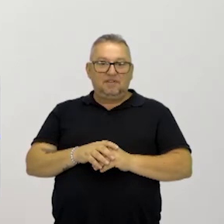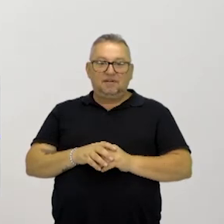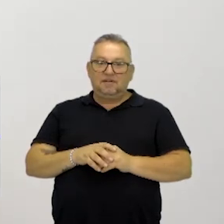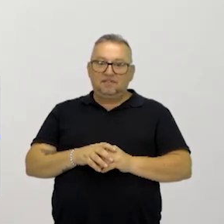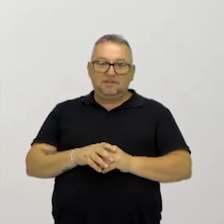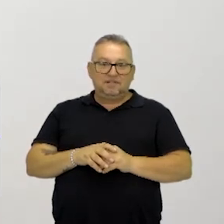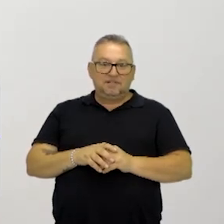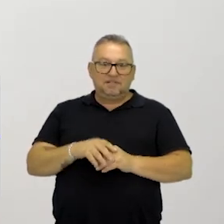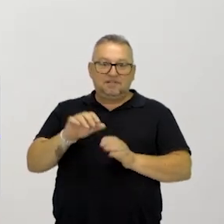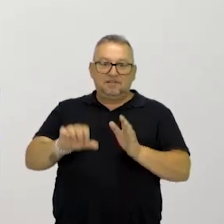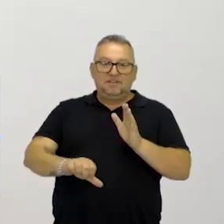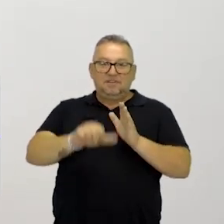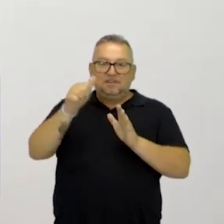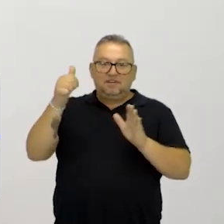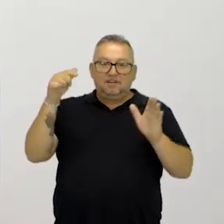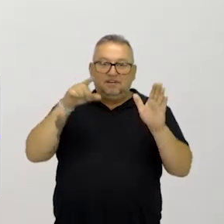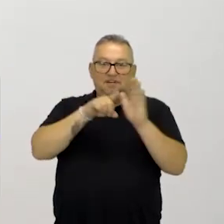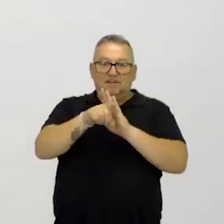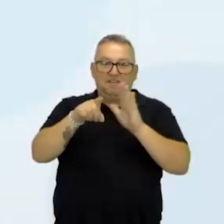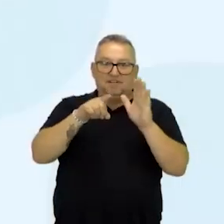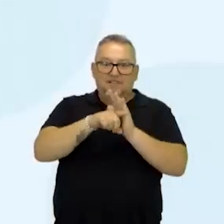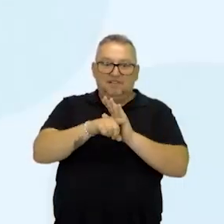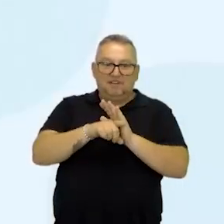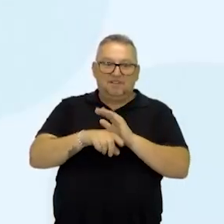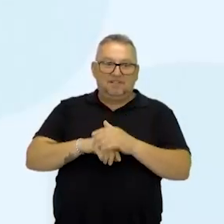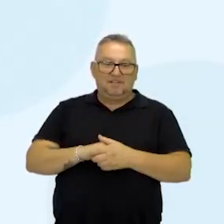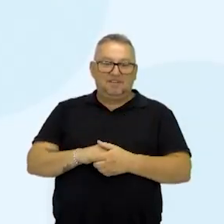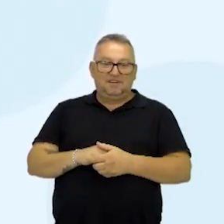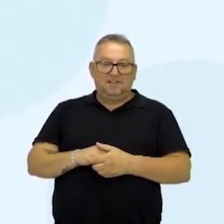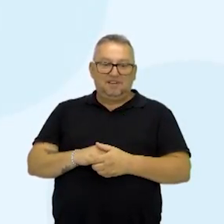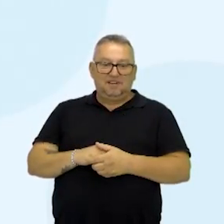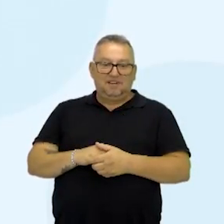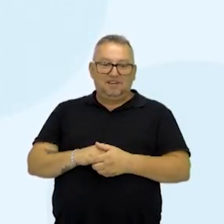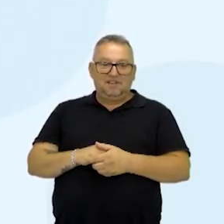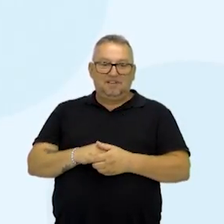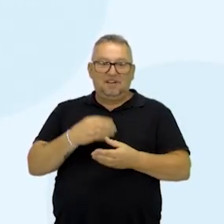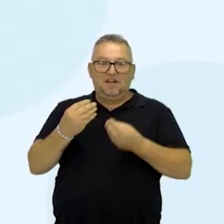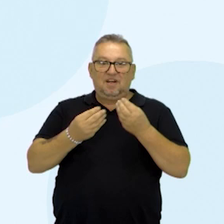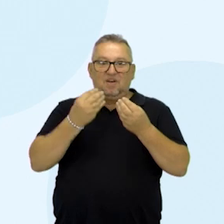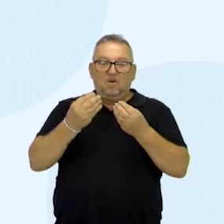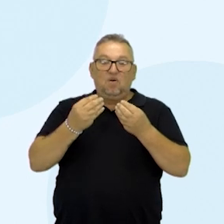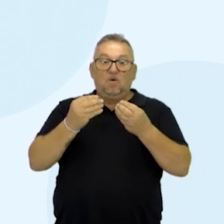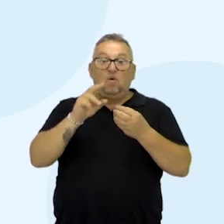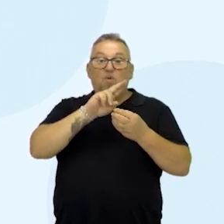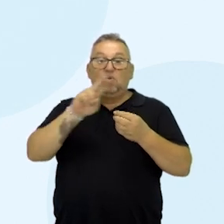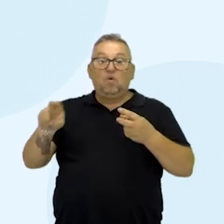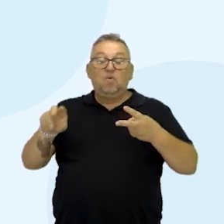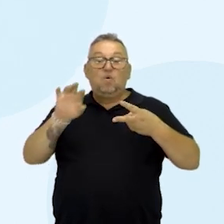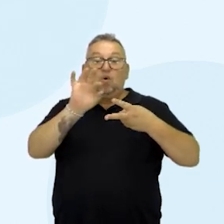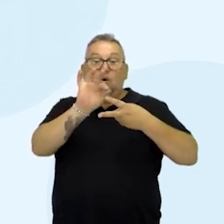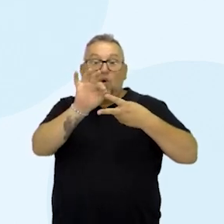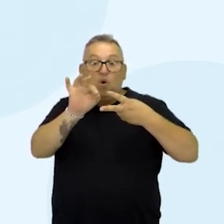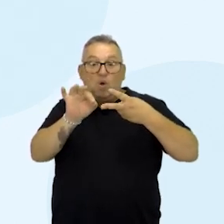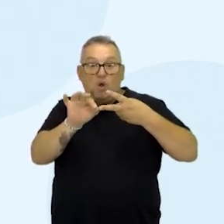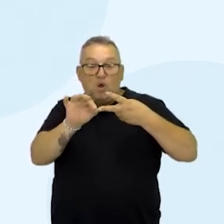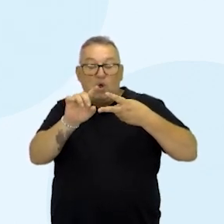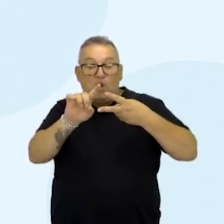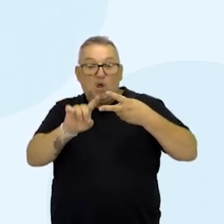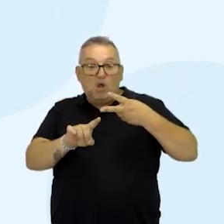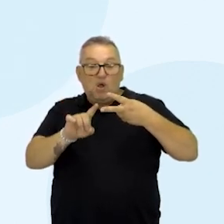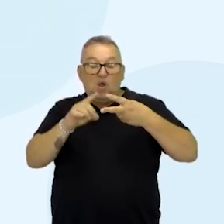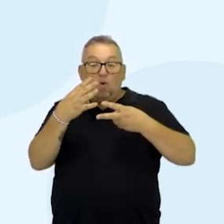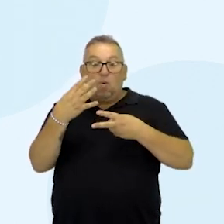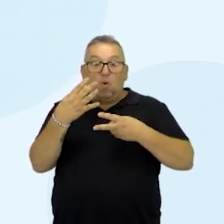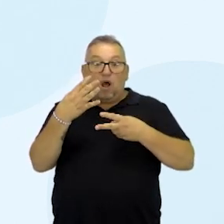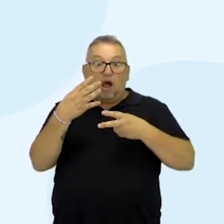lá. Primeira pergunta. Vamos lá. Como se chamam os polígonos com 4